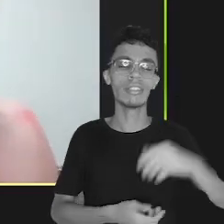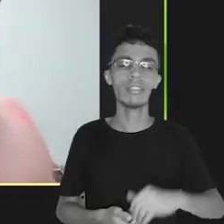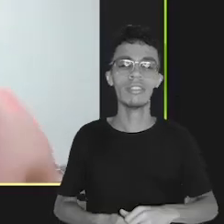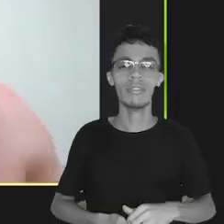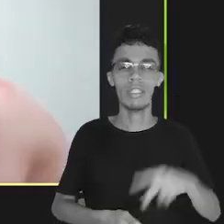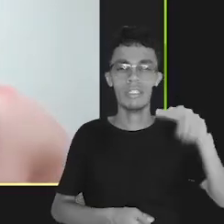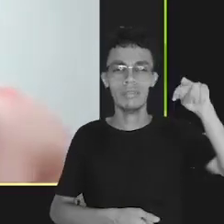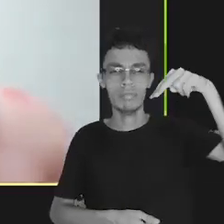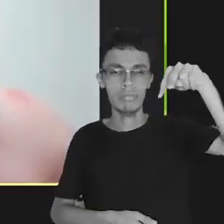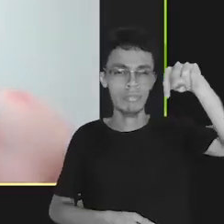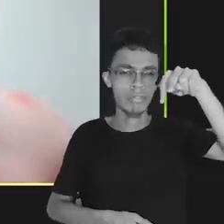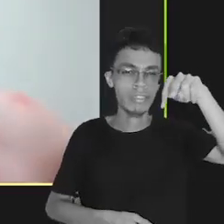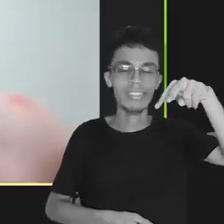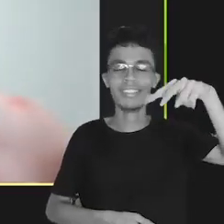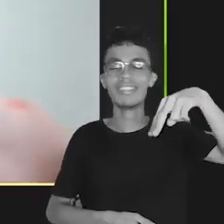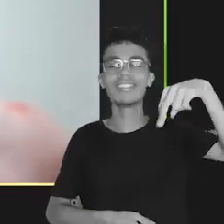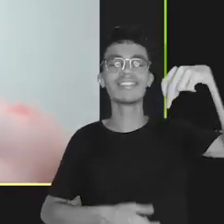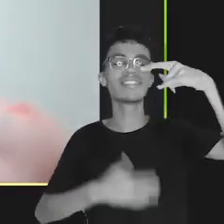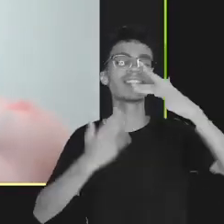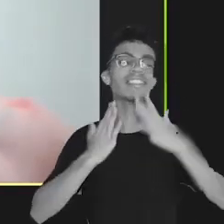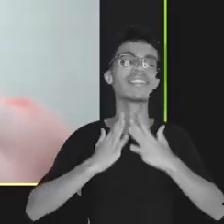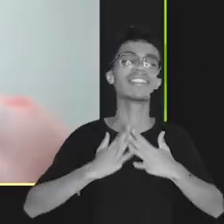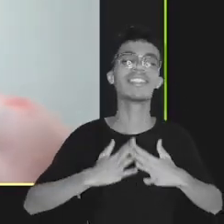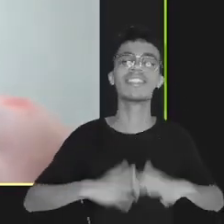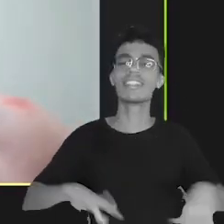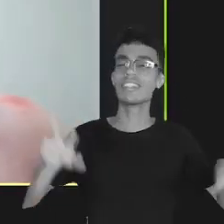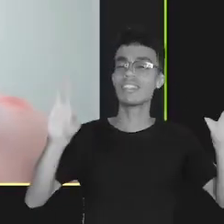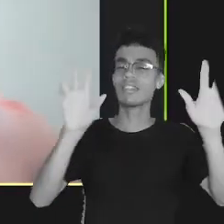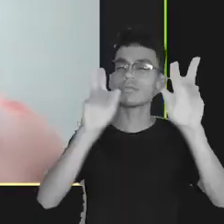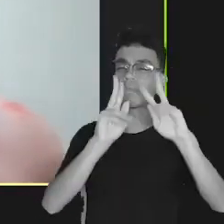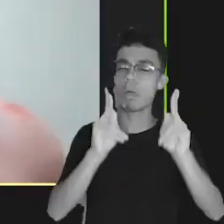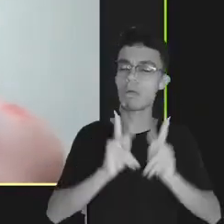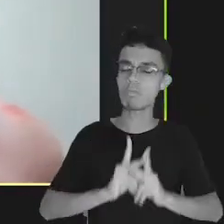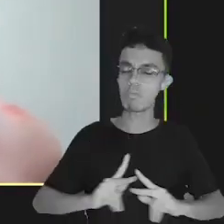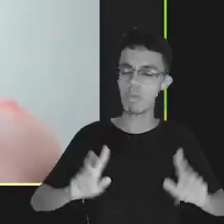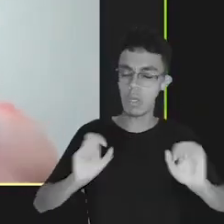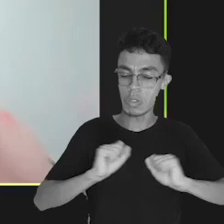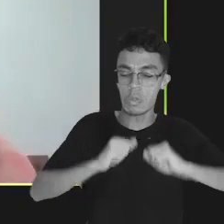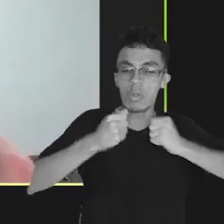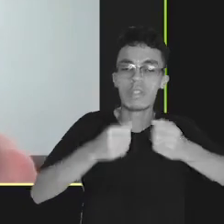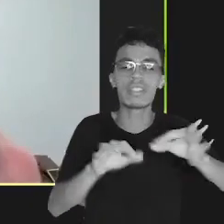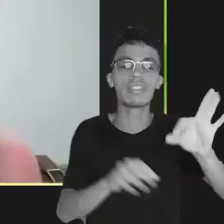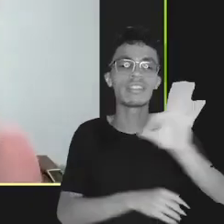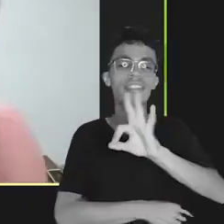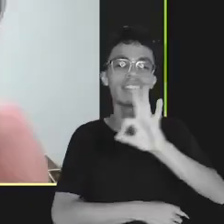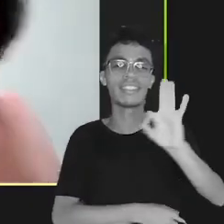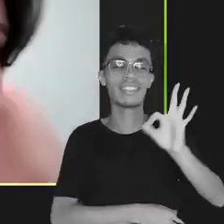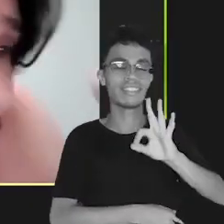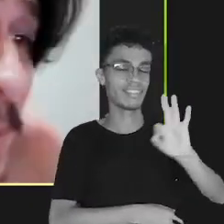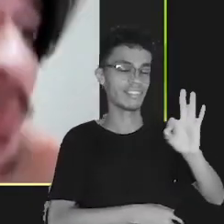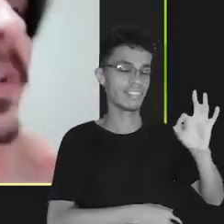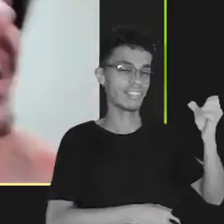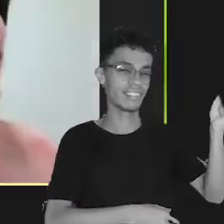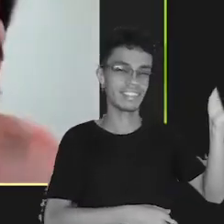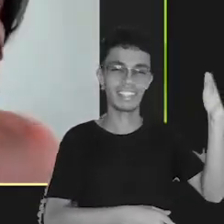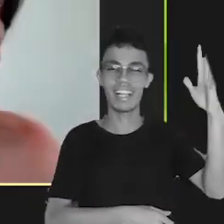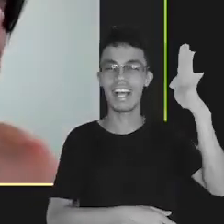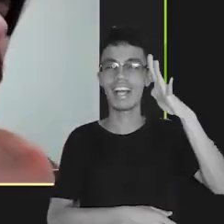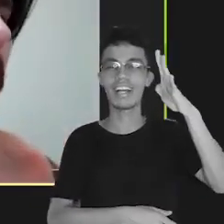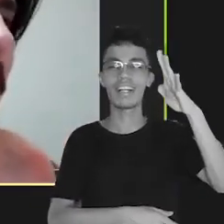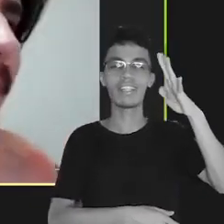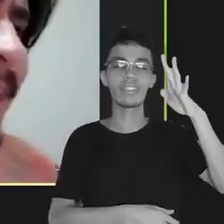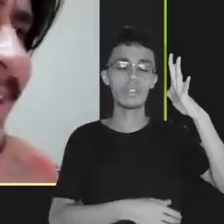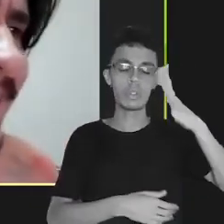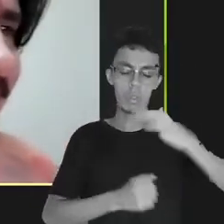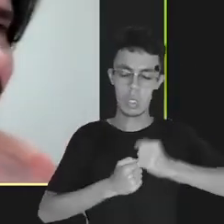estremecer daquela, tranquilo, como em repouso, sem esforço. E que luz! Abundante sobre